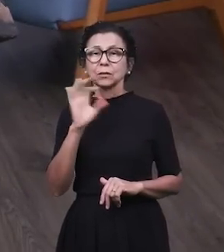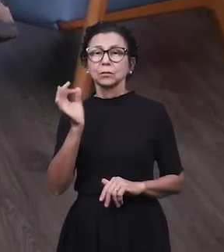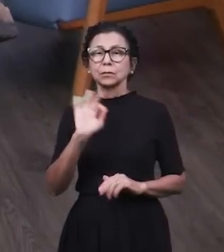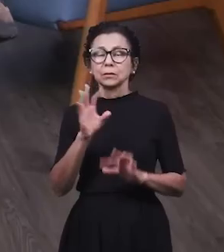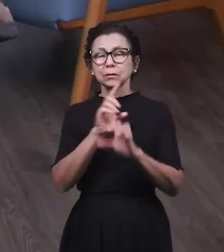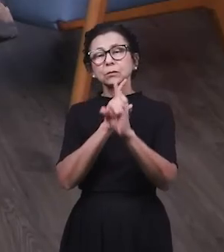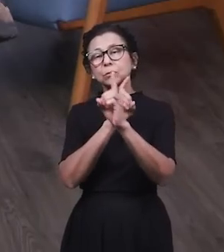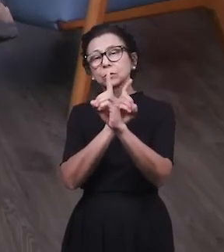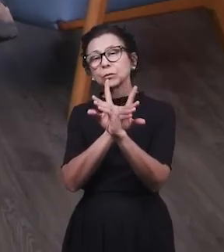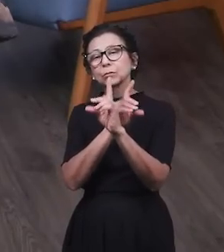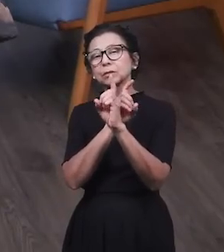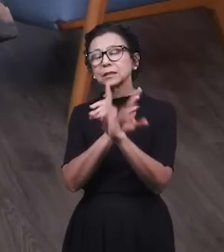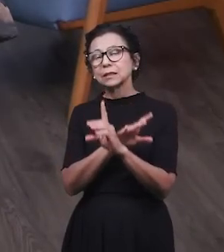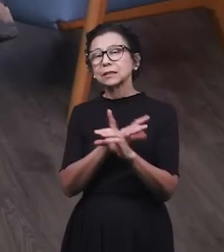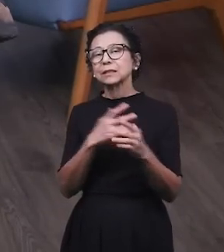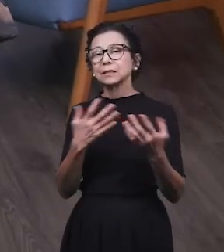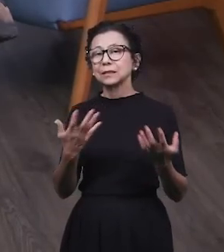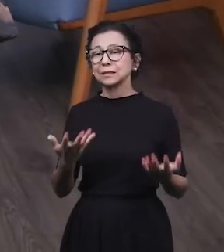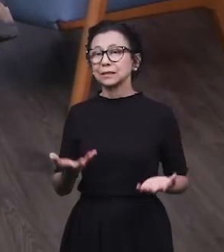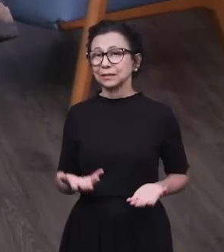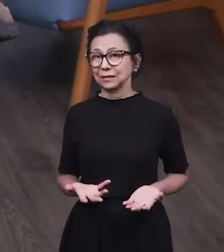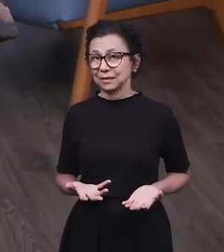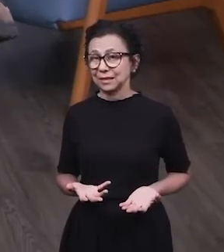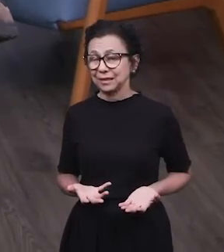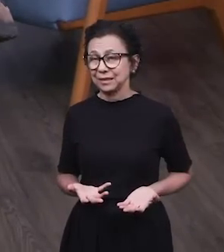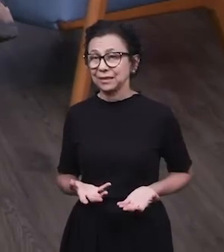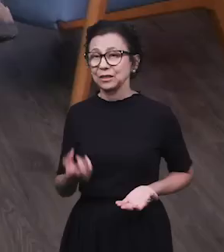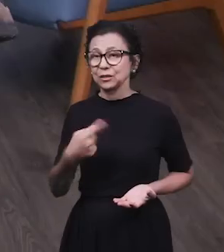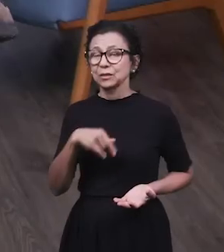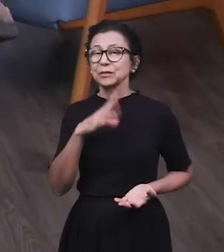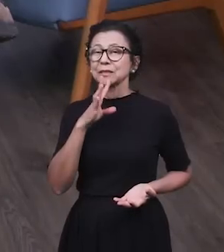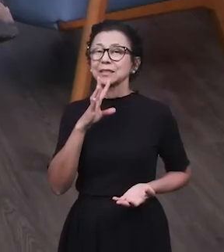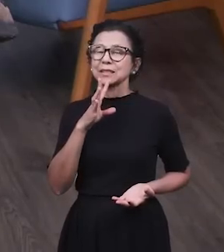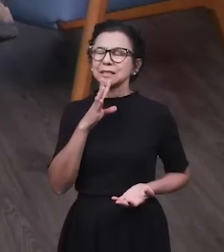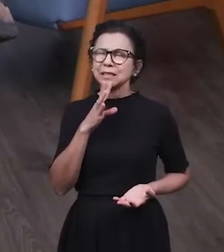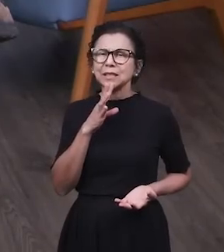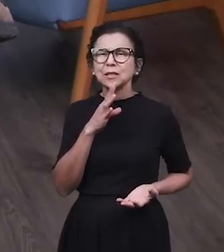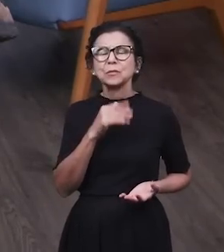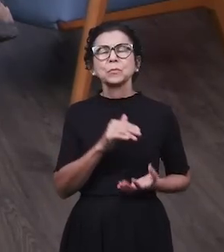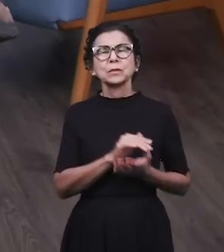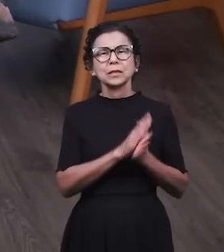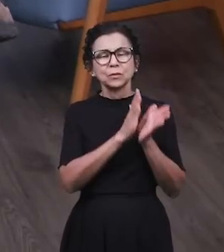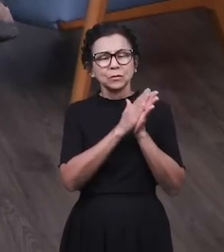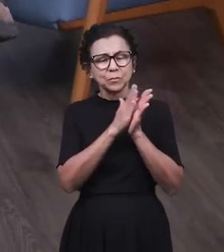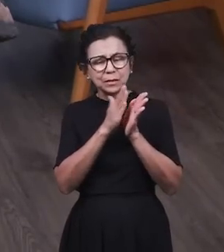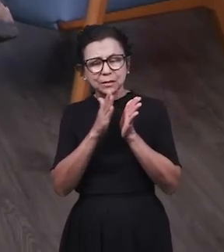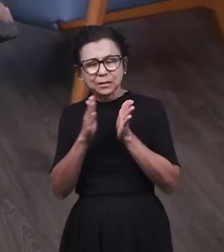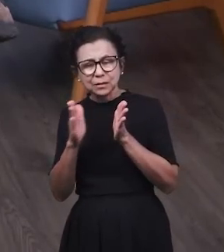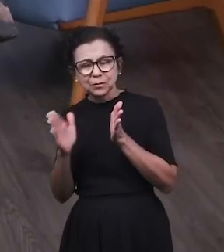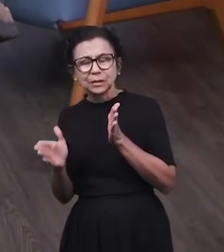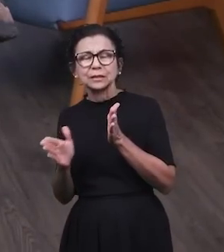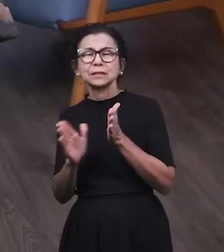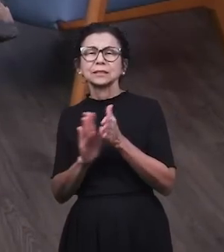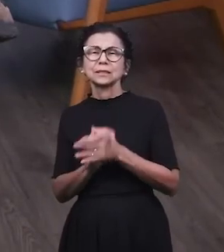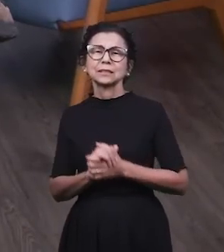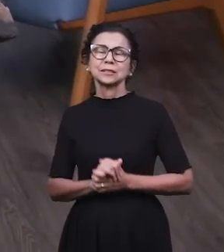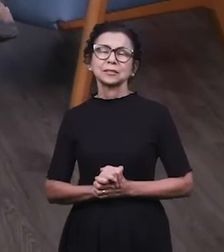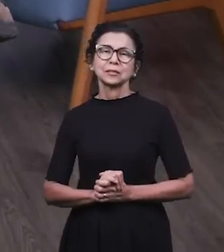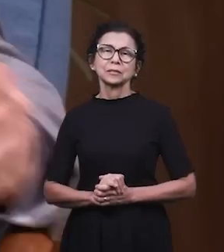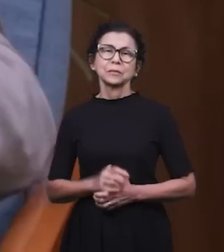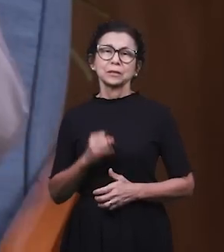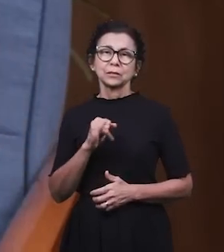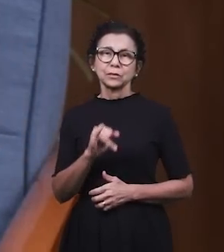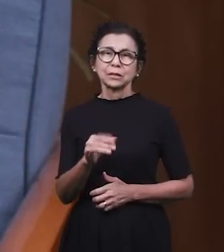e a doutrina especialmente sequencial, não é, Daniel? Exatamente. Que nos tem sido ensinada, vem um vento e ele te leva